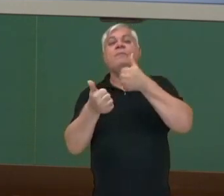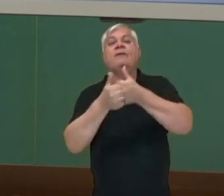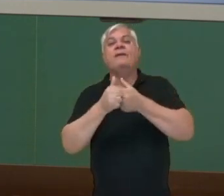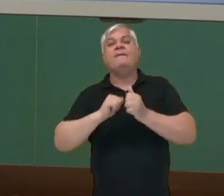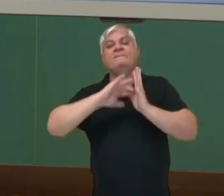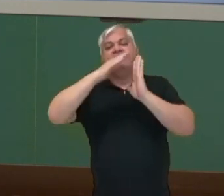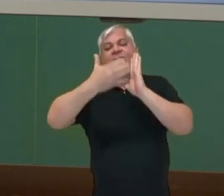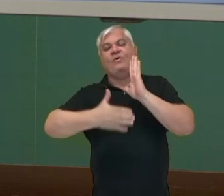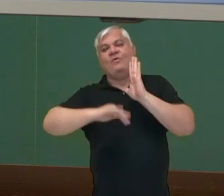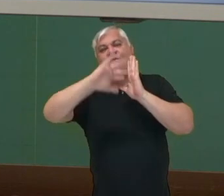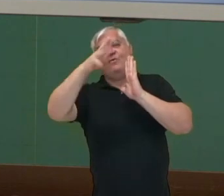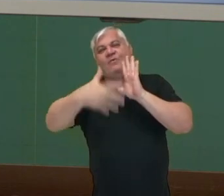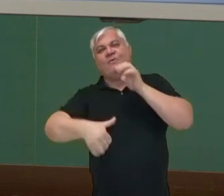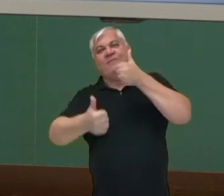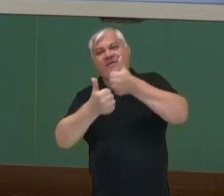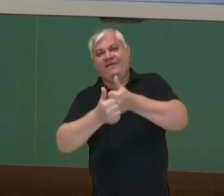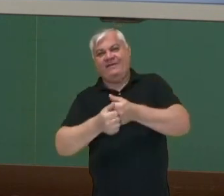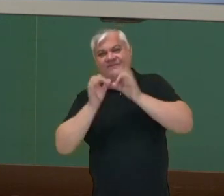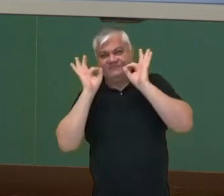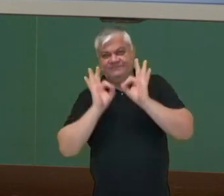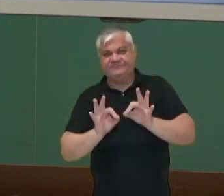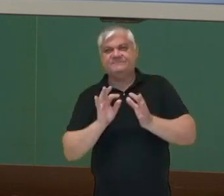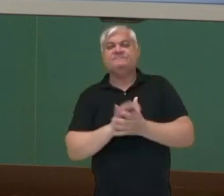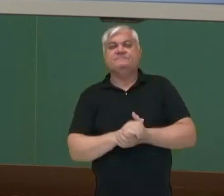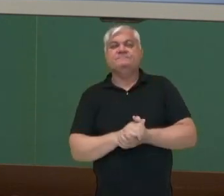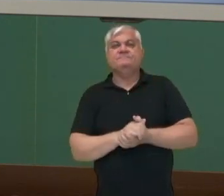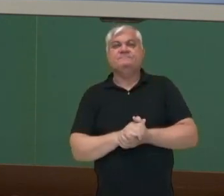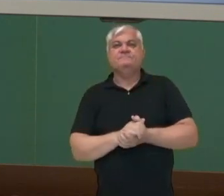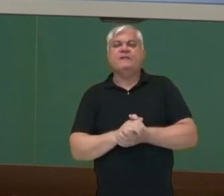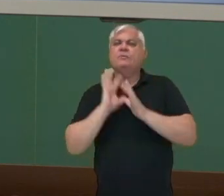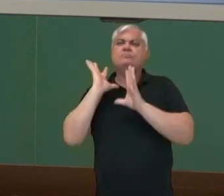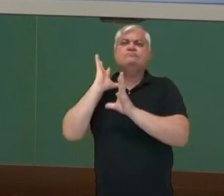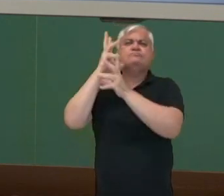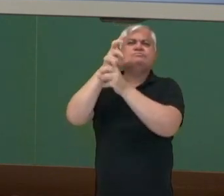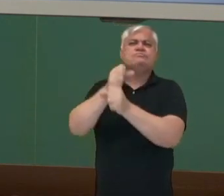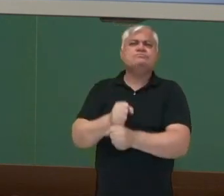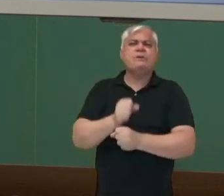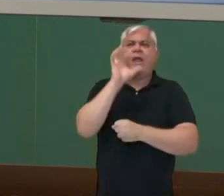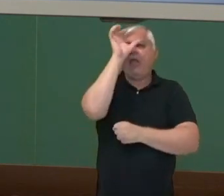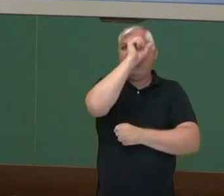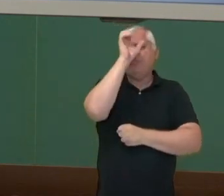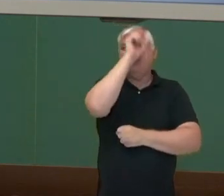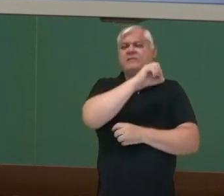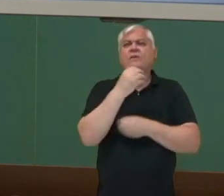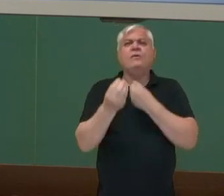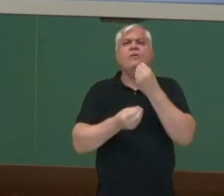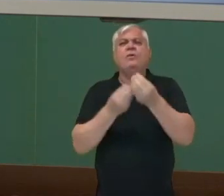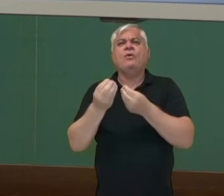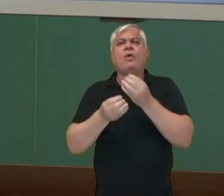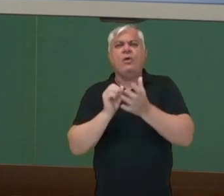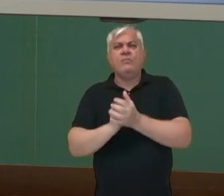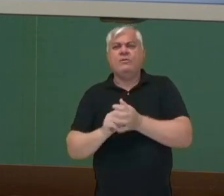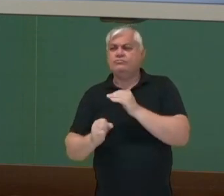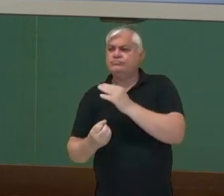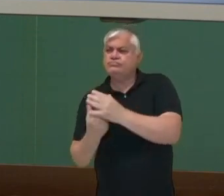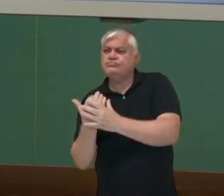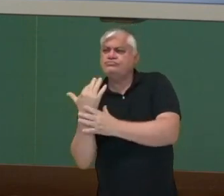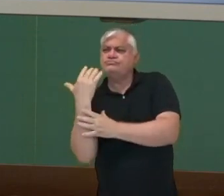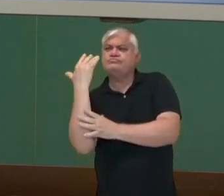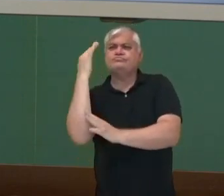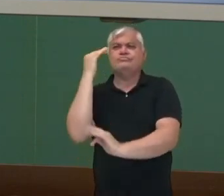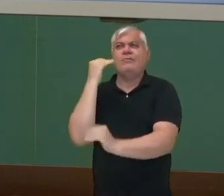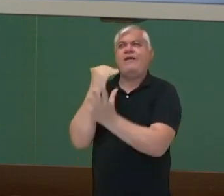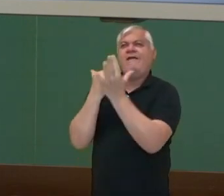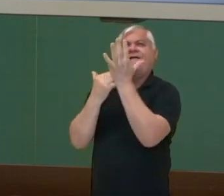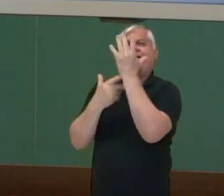principalmente por causa da questão do relevo, certo? E aí, retomando um pouquinho que a gente trabalhou, as formações vegetais da região sudeste e